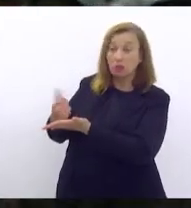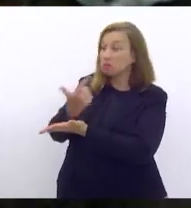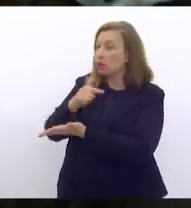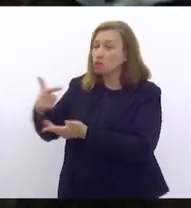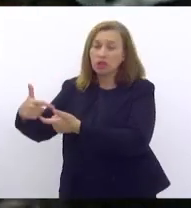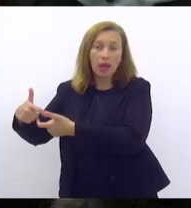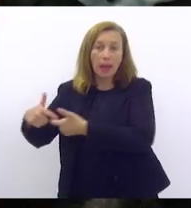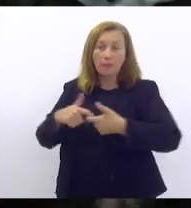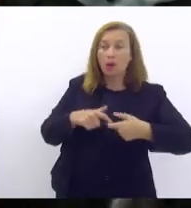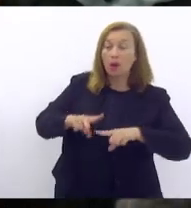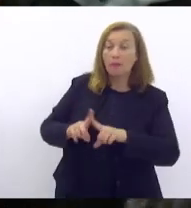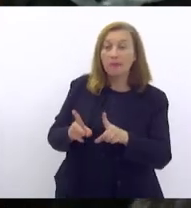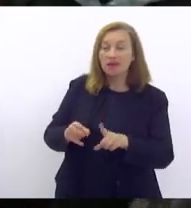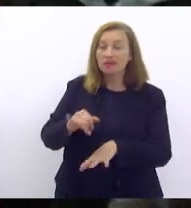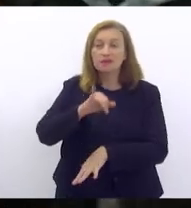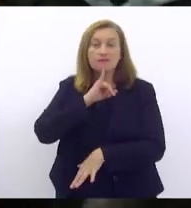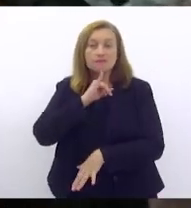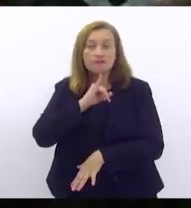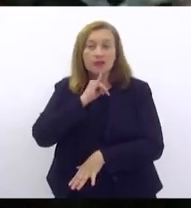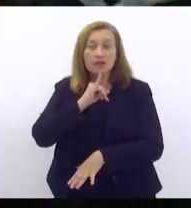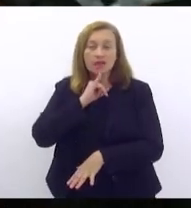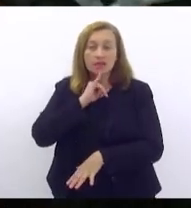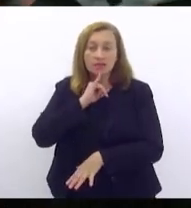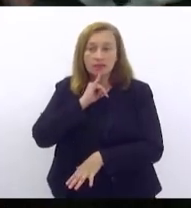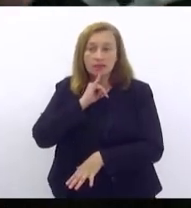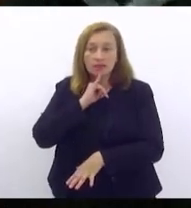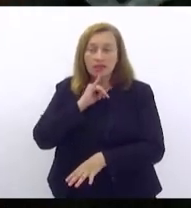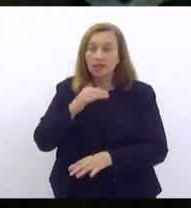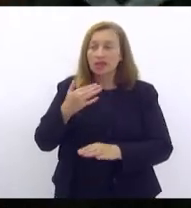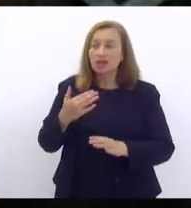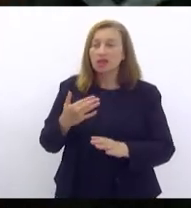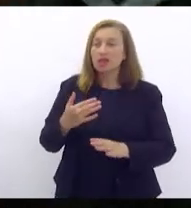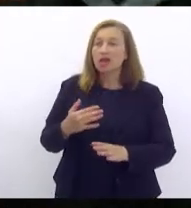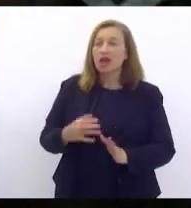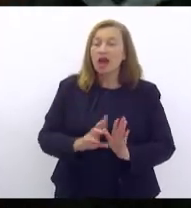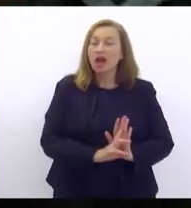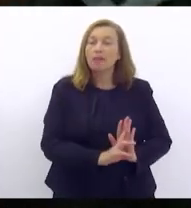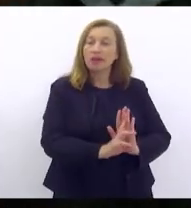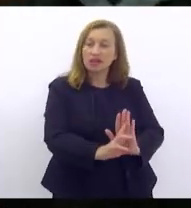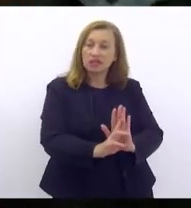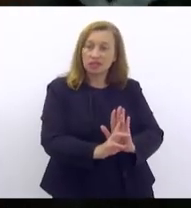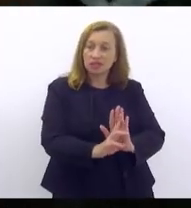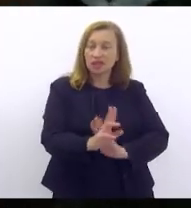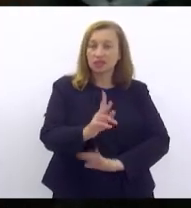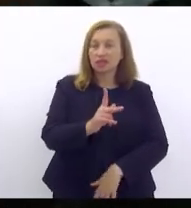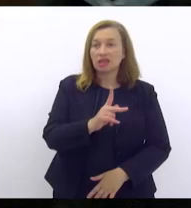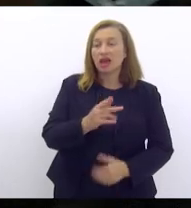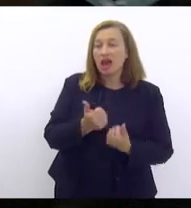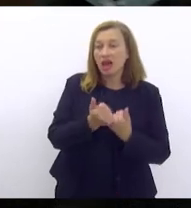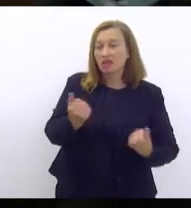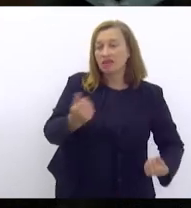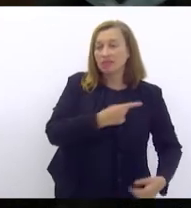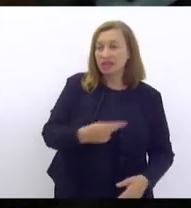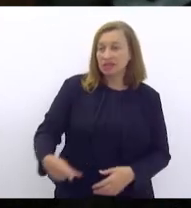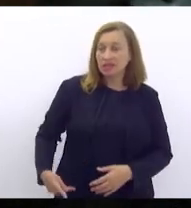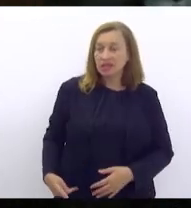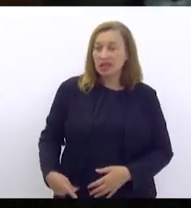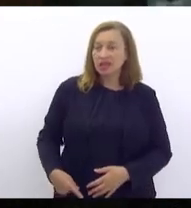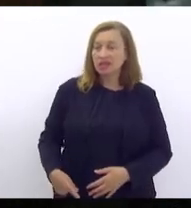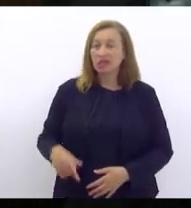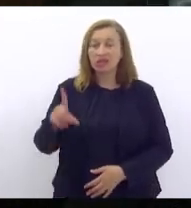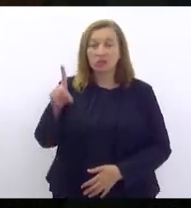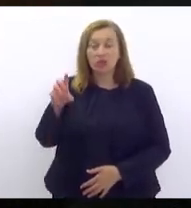Mas, infelizmente, o Detro enviou a vice-presidente também e não sabia de nada. Eu achei até que ela fosse o Lula, que nunca sabe de nada, presidente. E